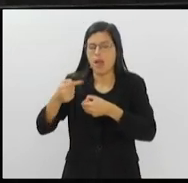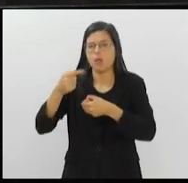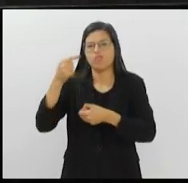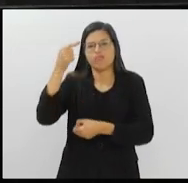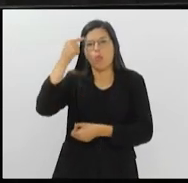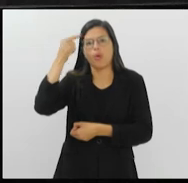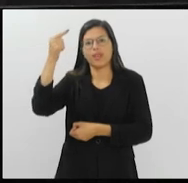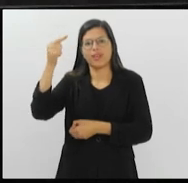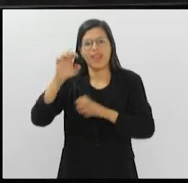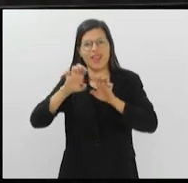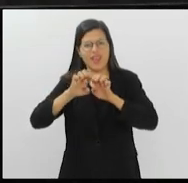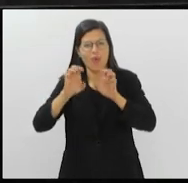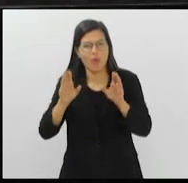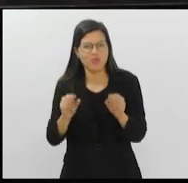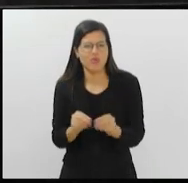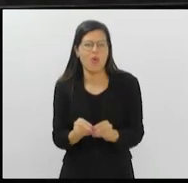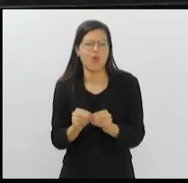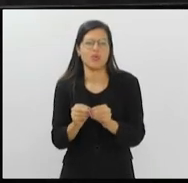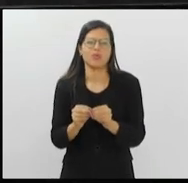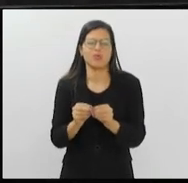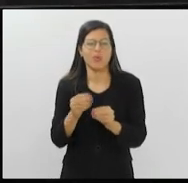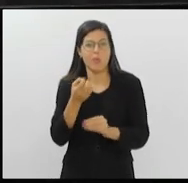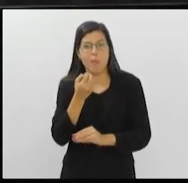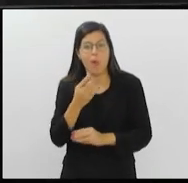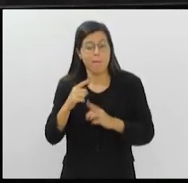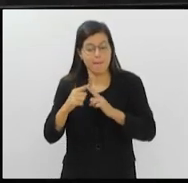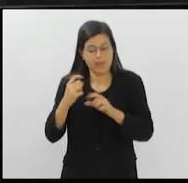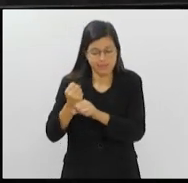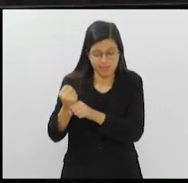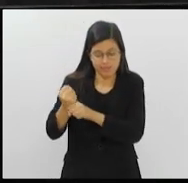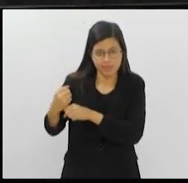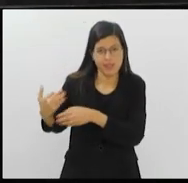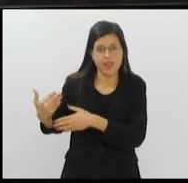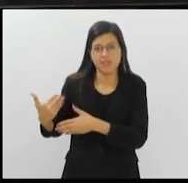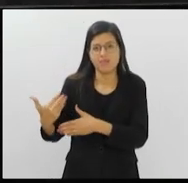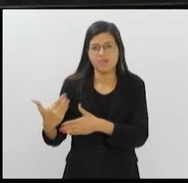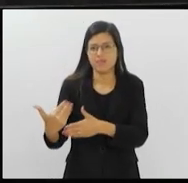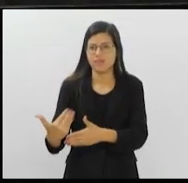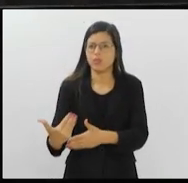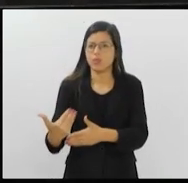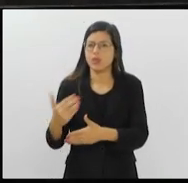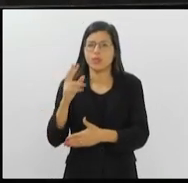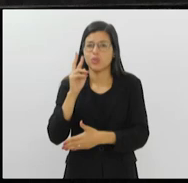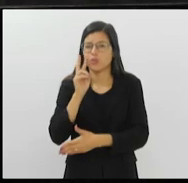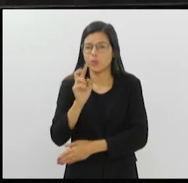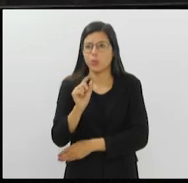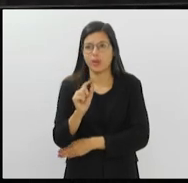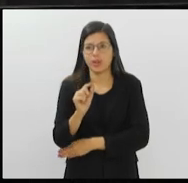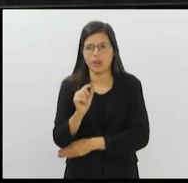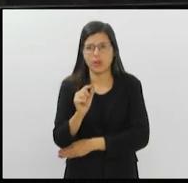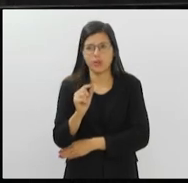acompanhando nos últimos anos. Recentemente foi construído